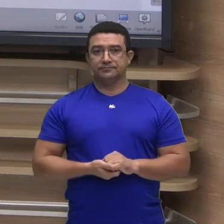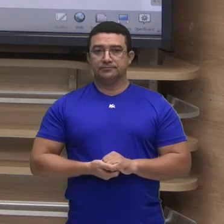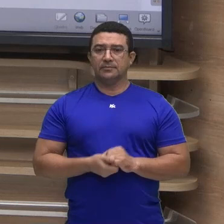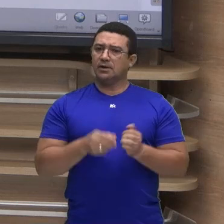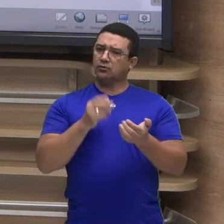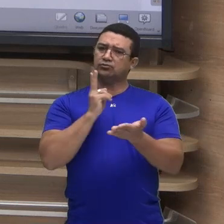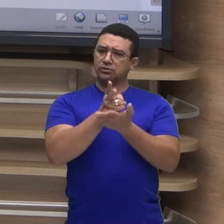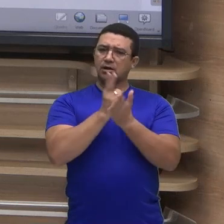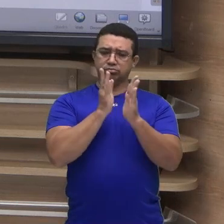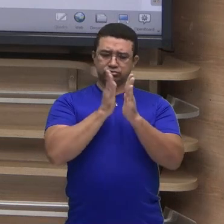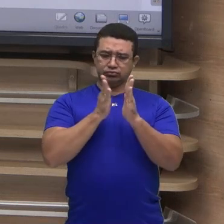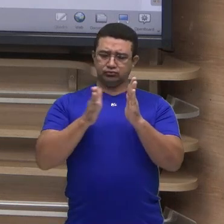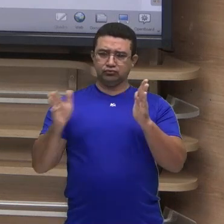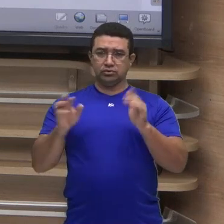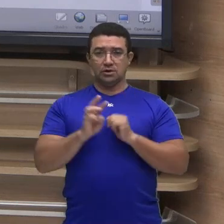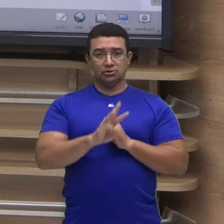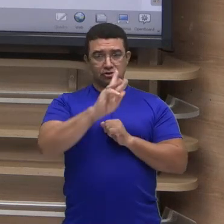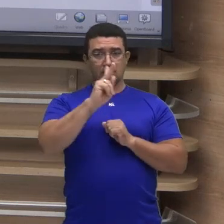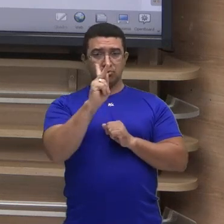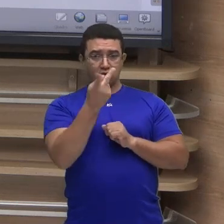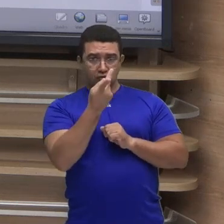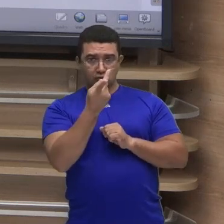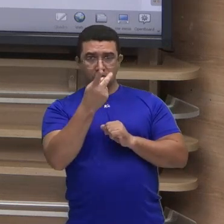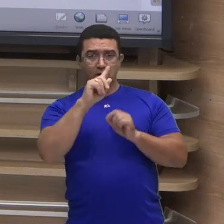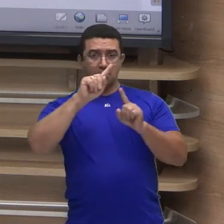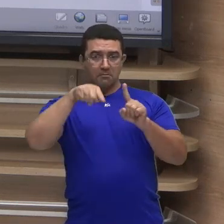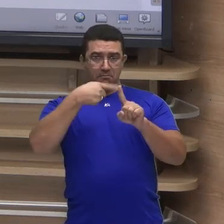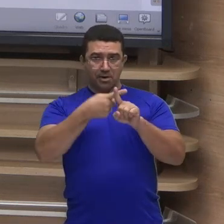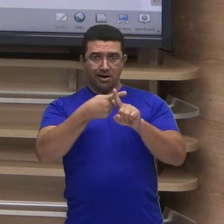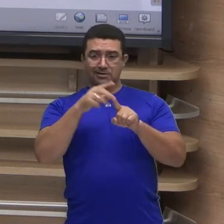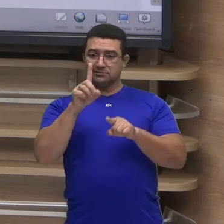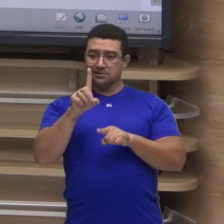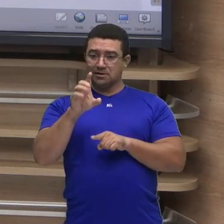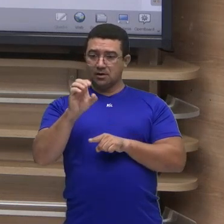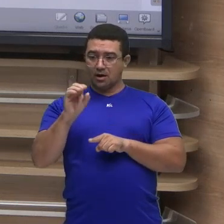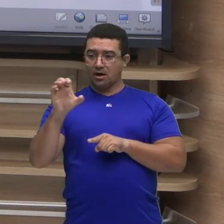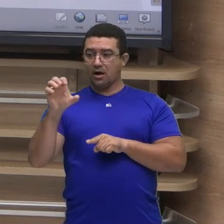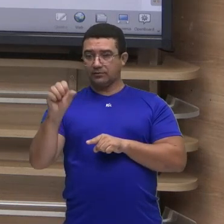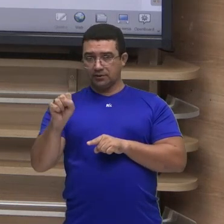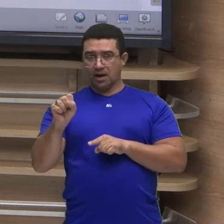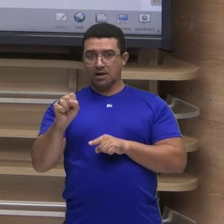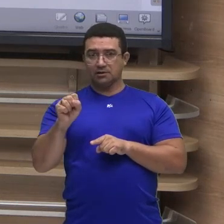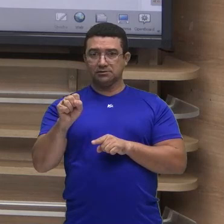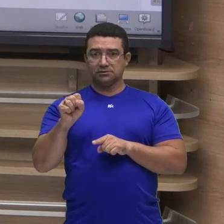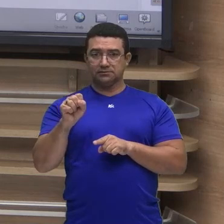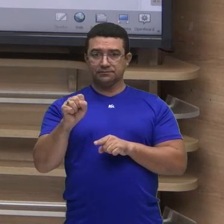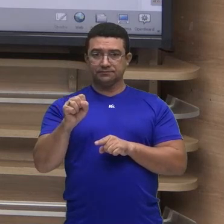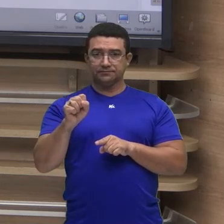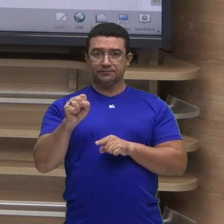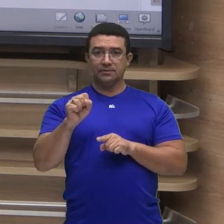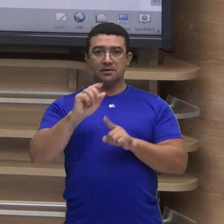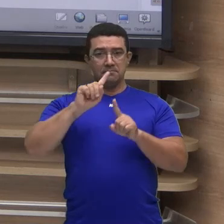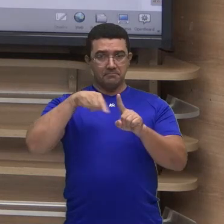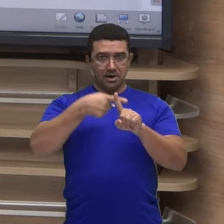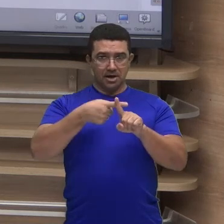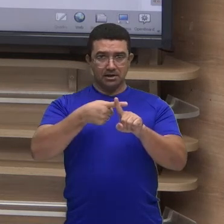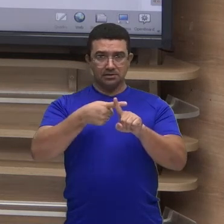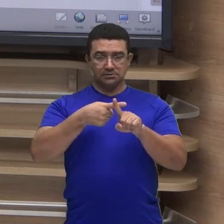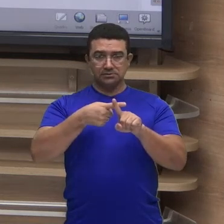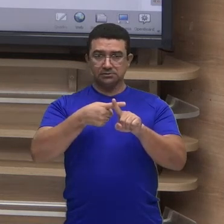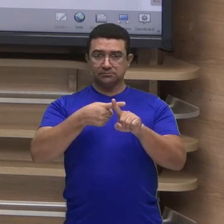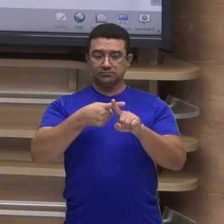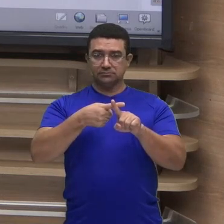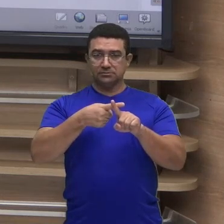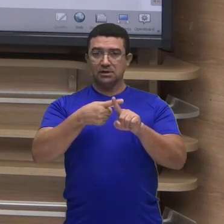ordem, tá, gente? O WH word, seguido do das, como você tem aqui na sequência. Ó, das. Depois, seguido